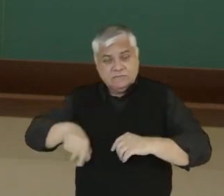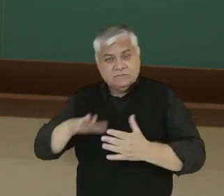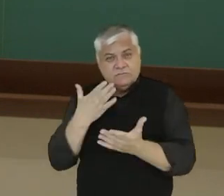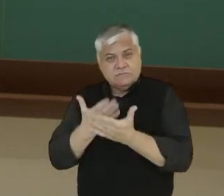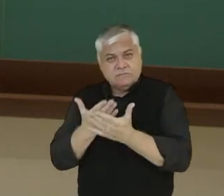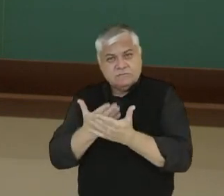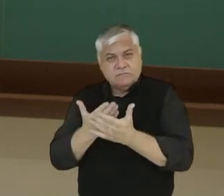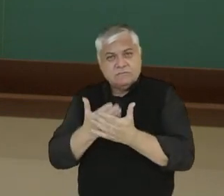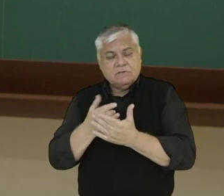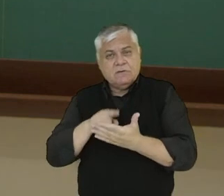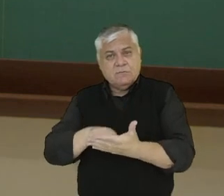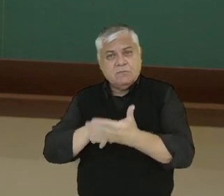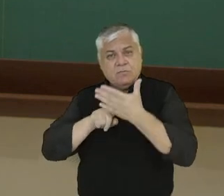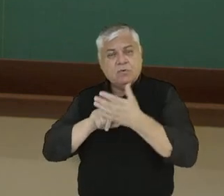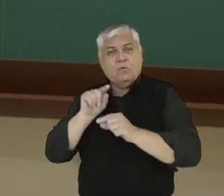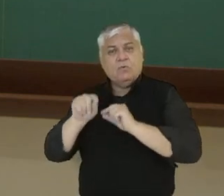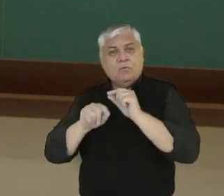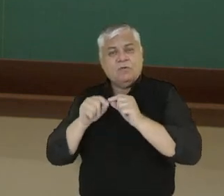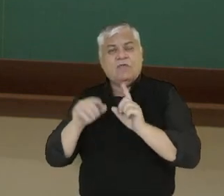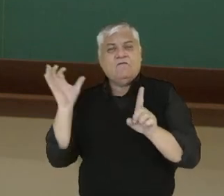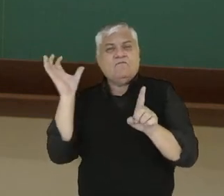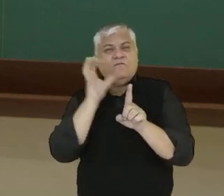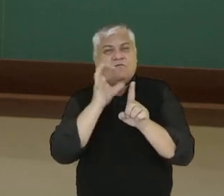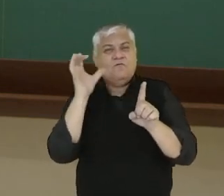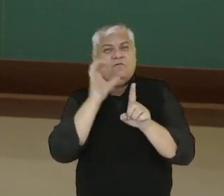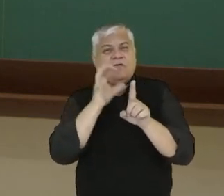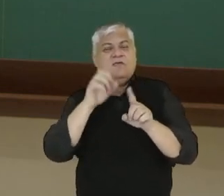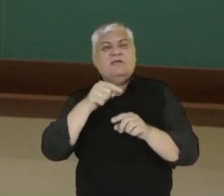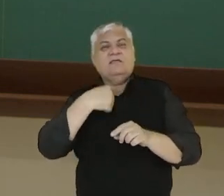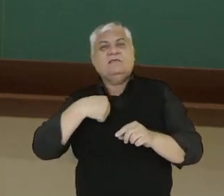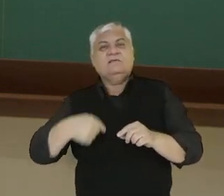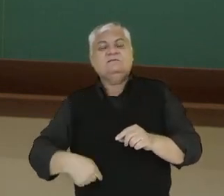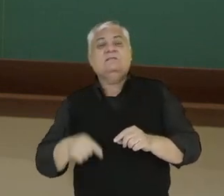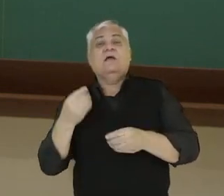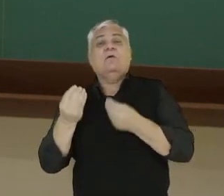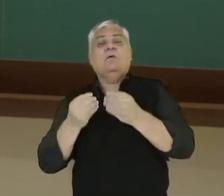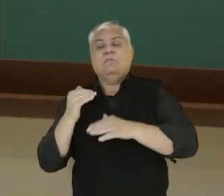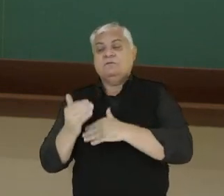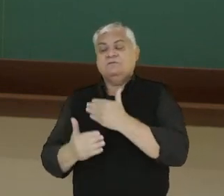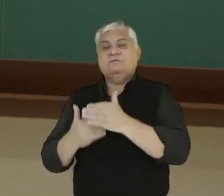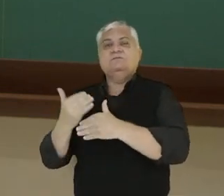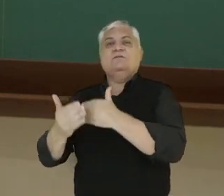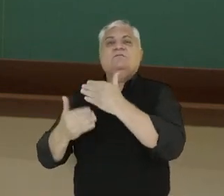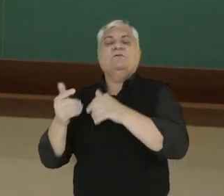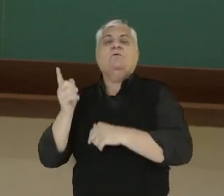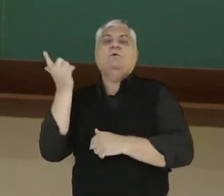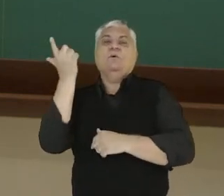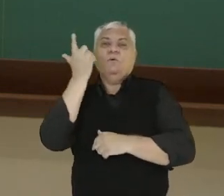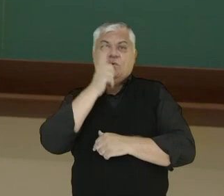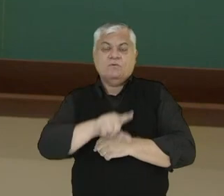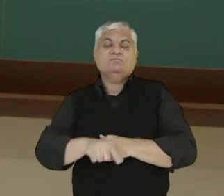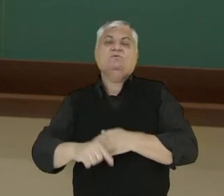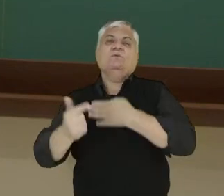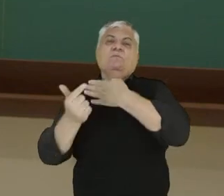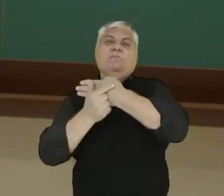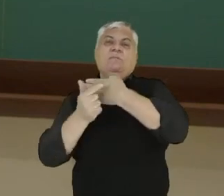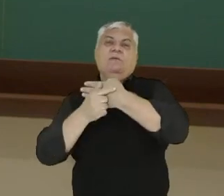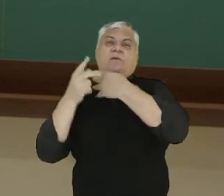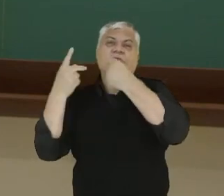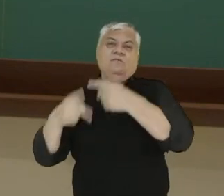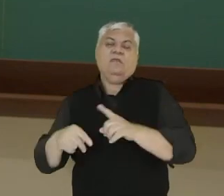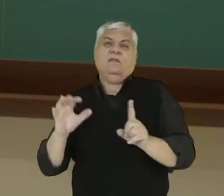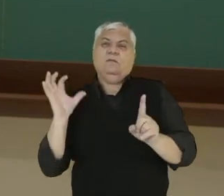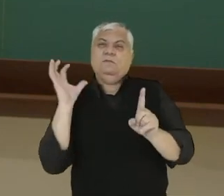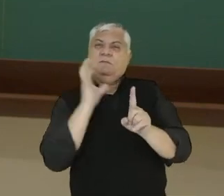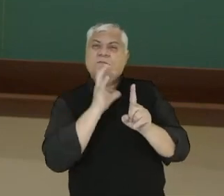que nos mostraram essa influência chinesa e como ela desenvolveu, como ela construiu o seu papel de